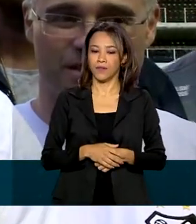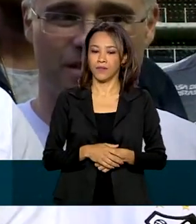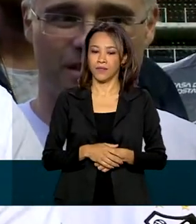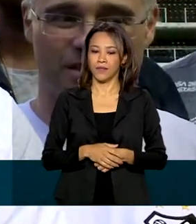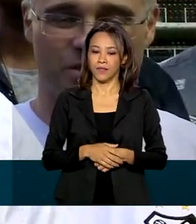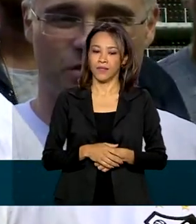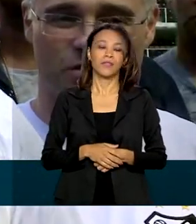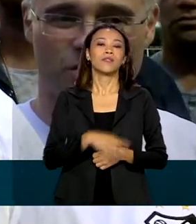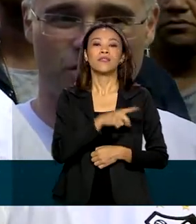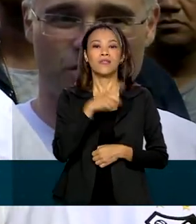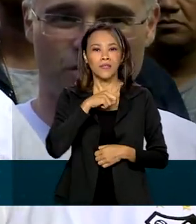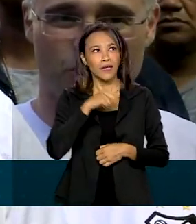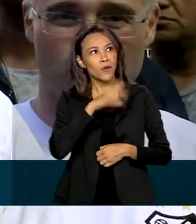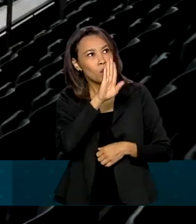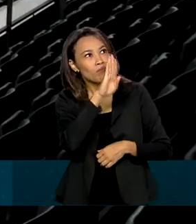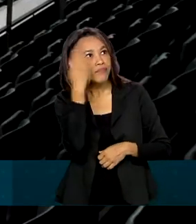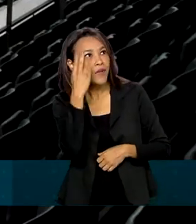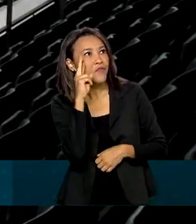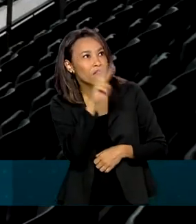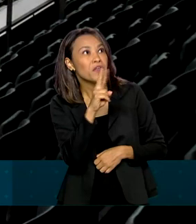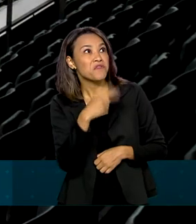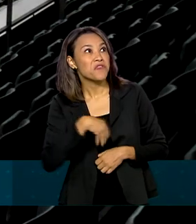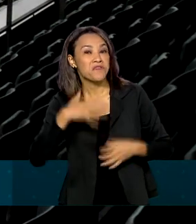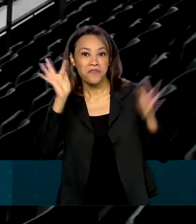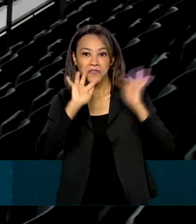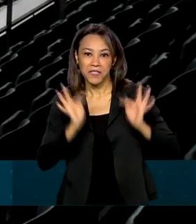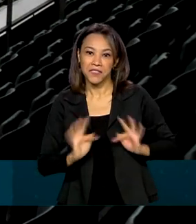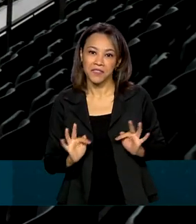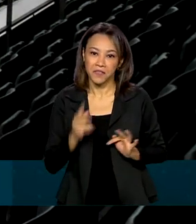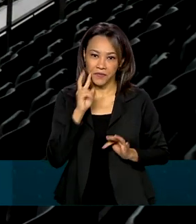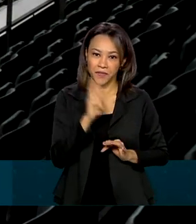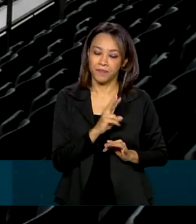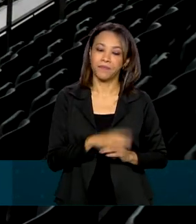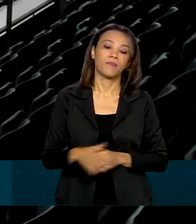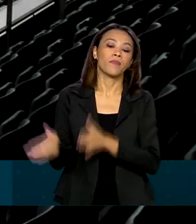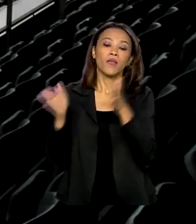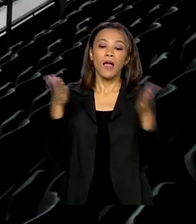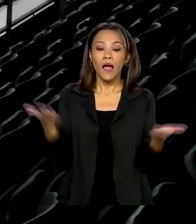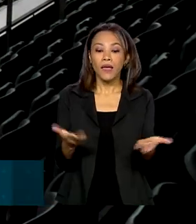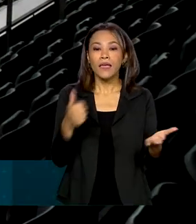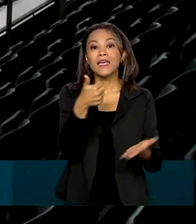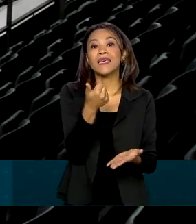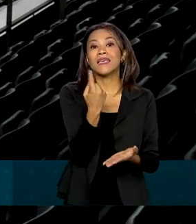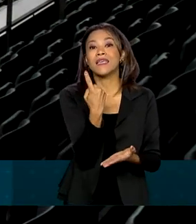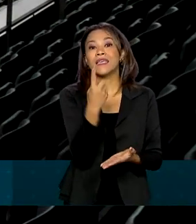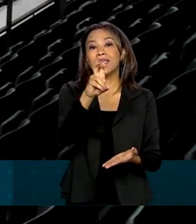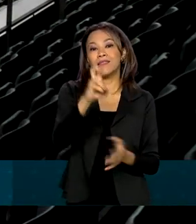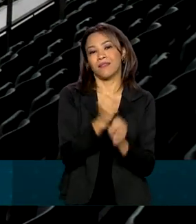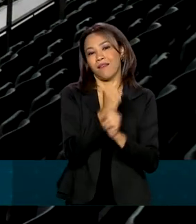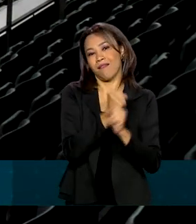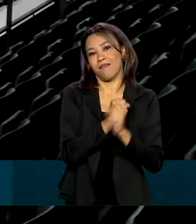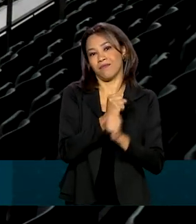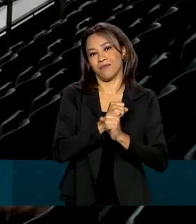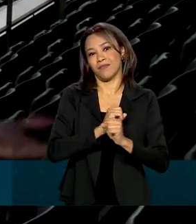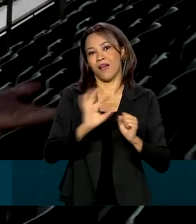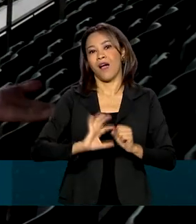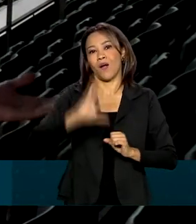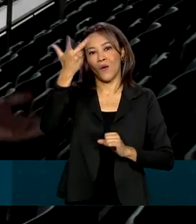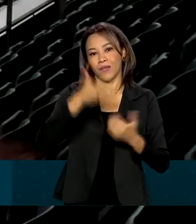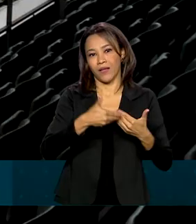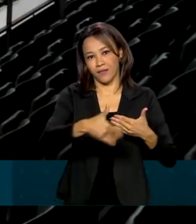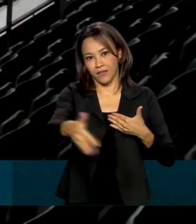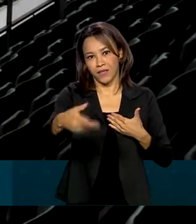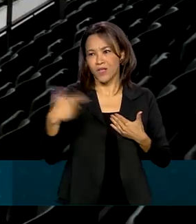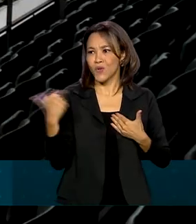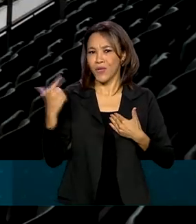Tá lá o camarim dele, o armário dele. Fiquei muito feliz. O jogo Natal Sem Fome acontece há 15 anos. Desta vez, foi sem a presença do